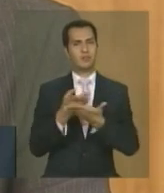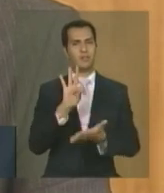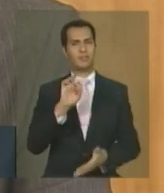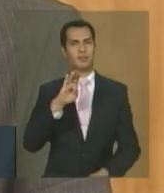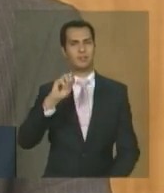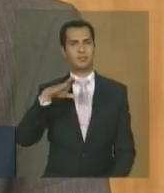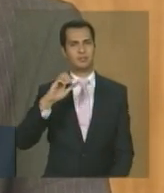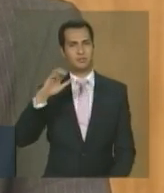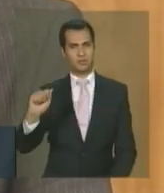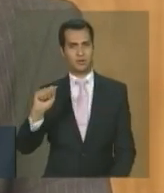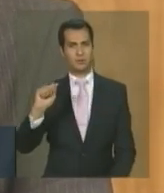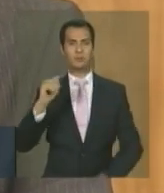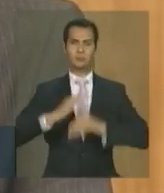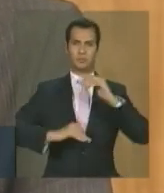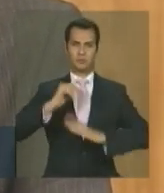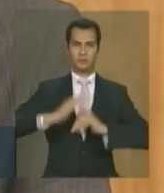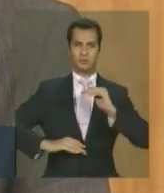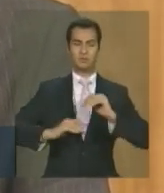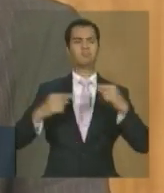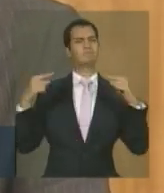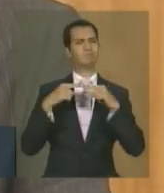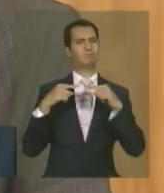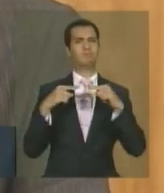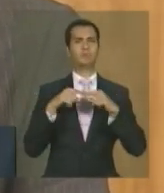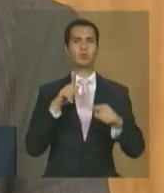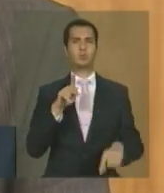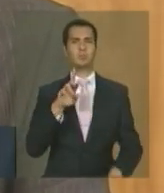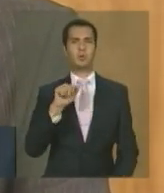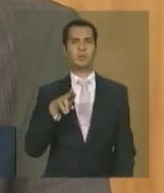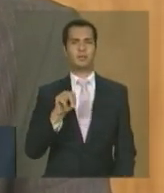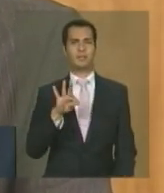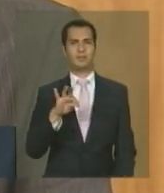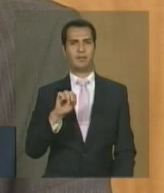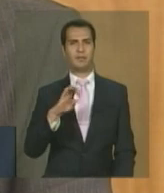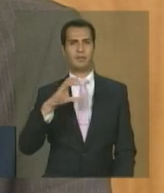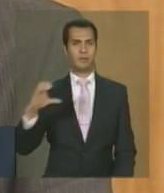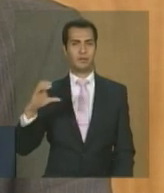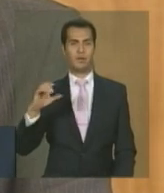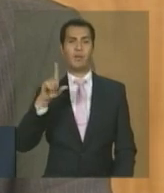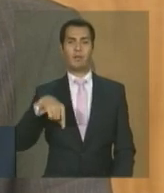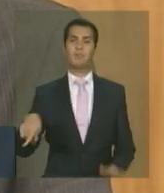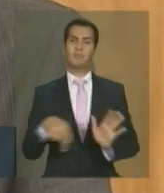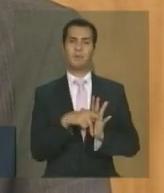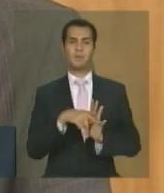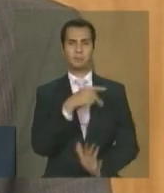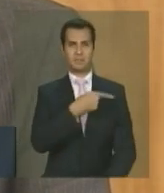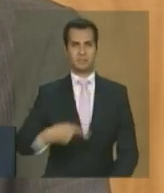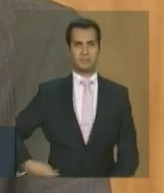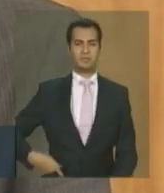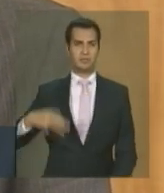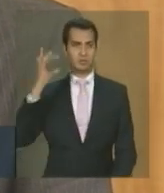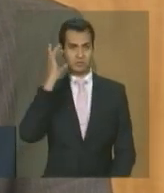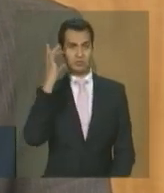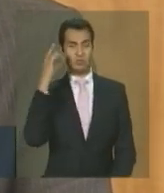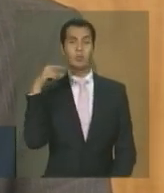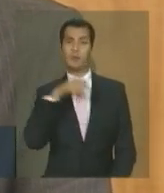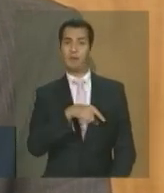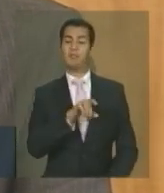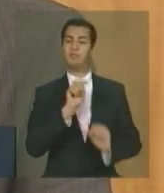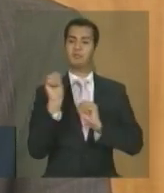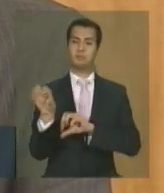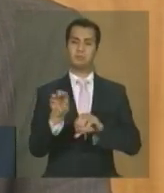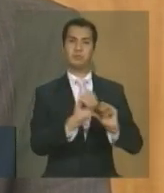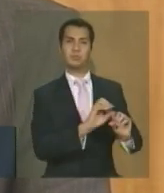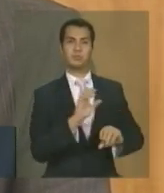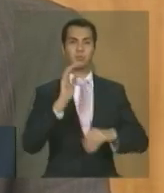totalmente dentro do foco do Pronatec, que é o programa da presidenta Dilma de ensino profissionalizante, para exatamente atender